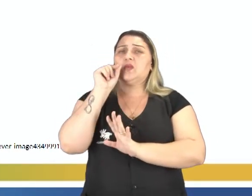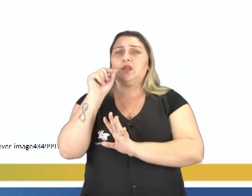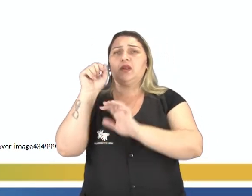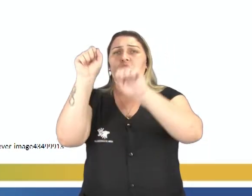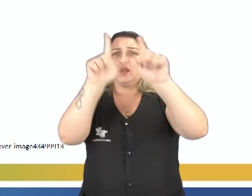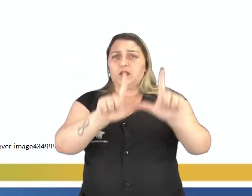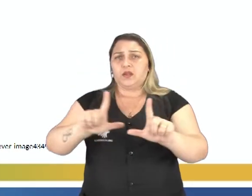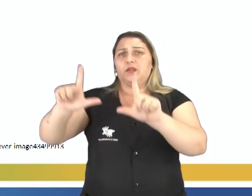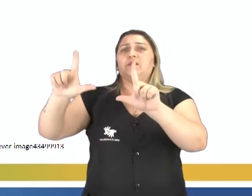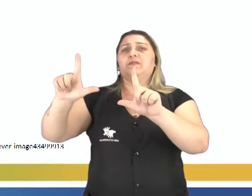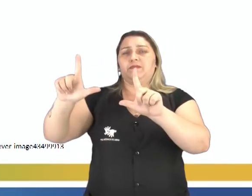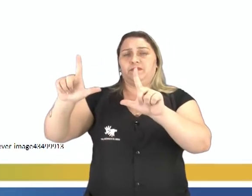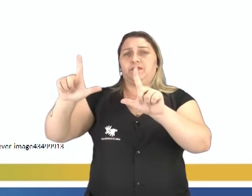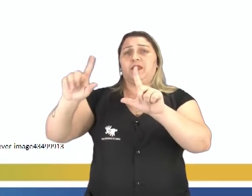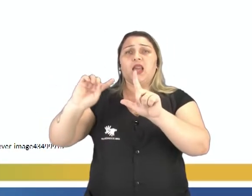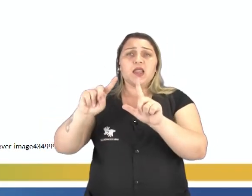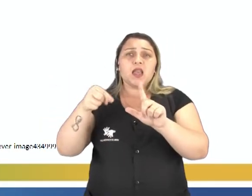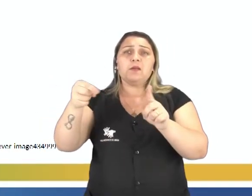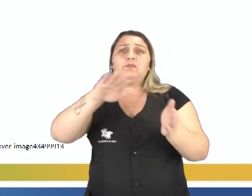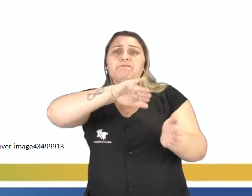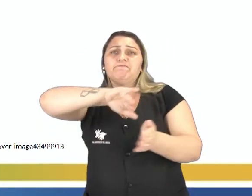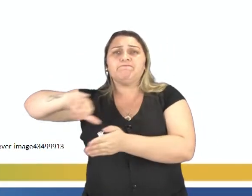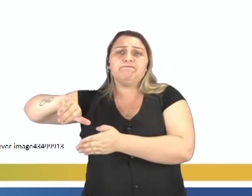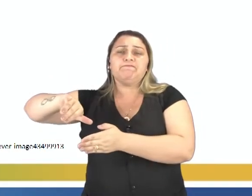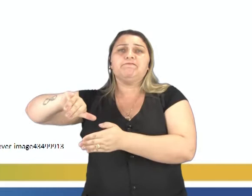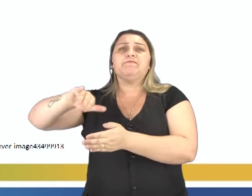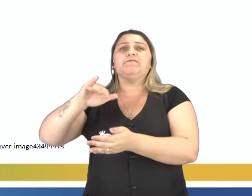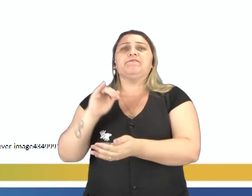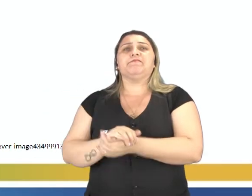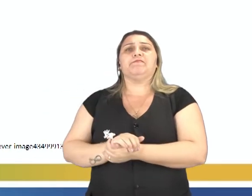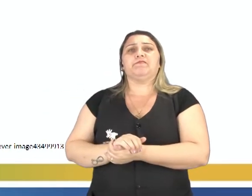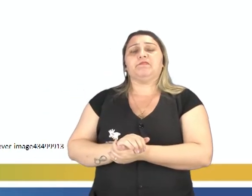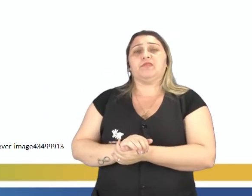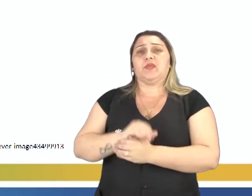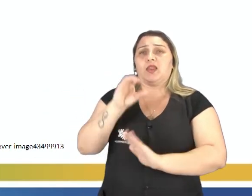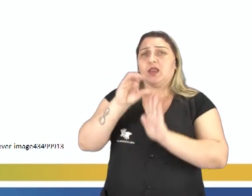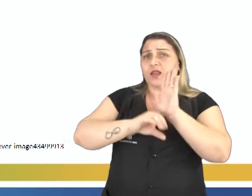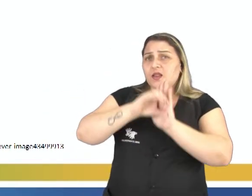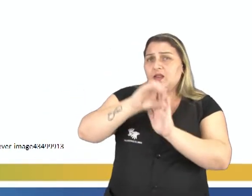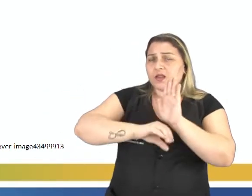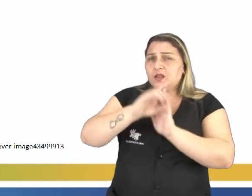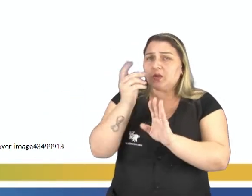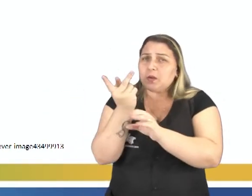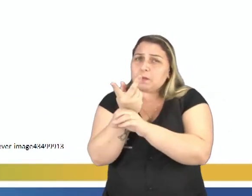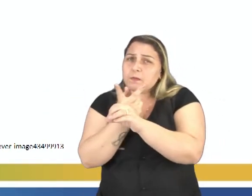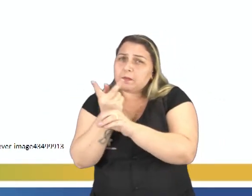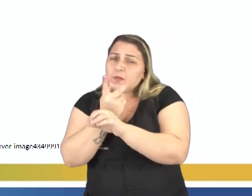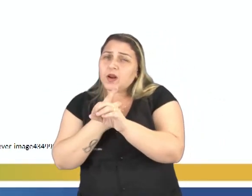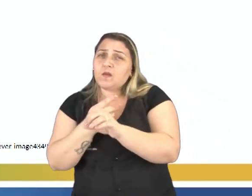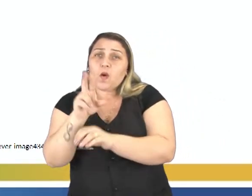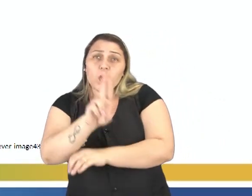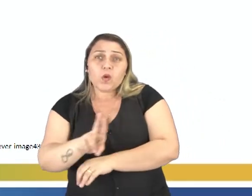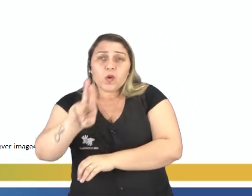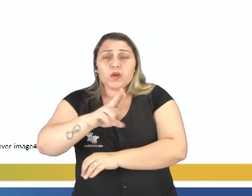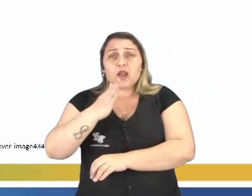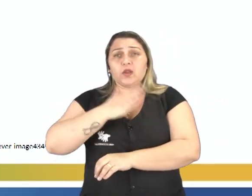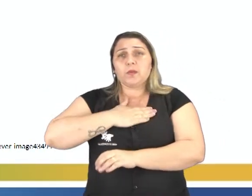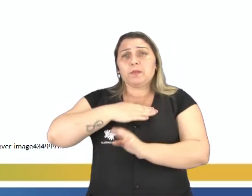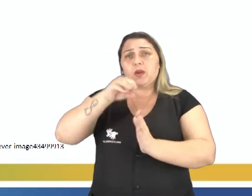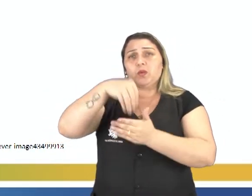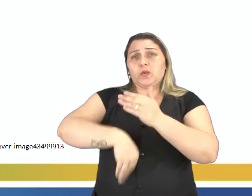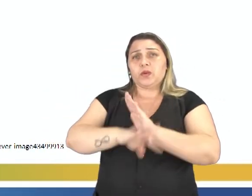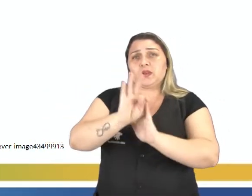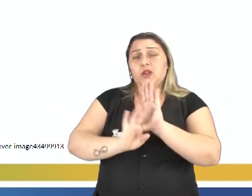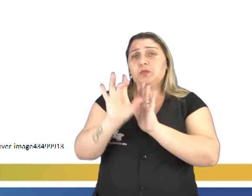Em seguida, eu vou pegar os meus conteúdos, o que eu pesquisei, e eu vou usar no meu texto. E por último, eu